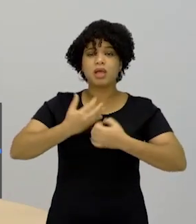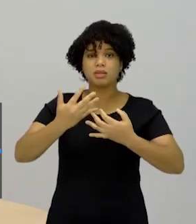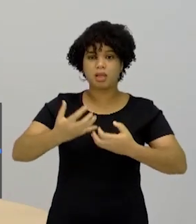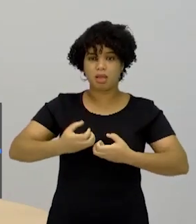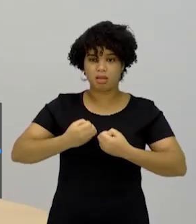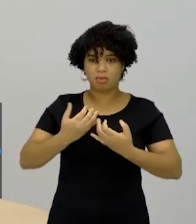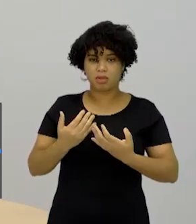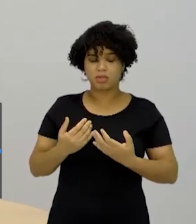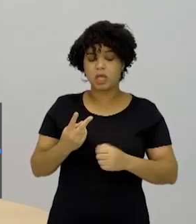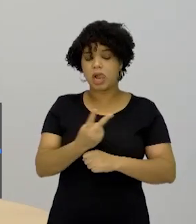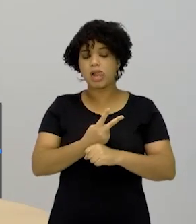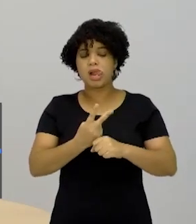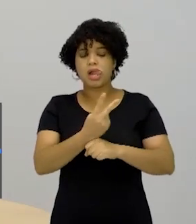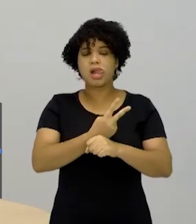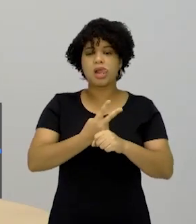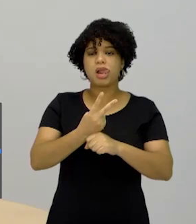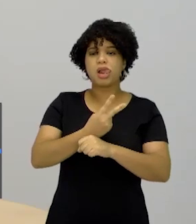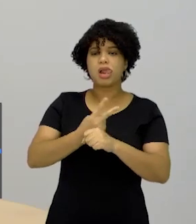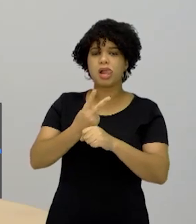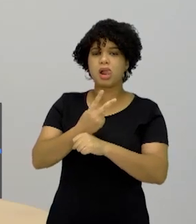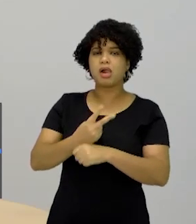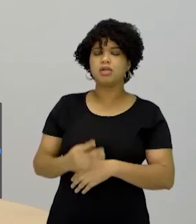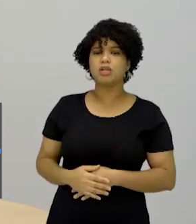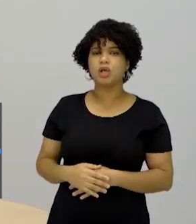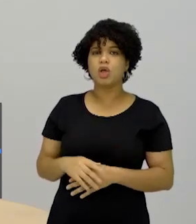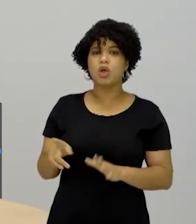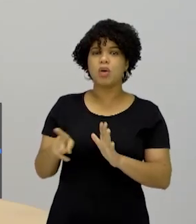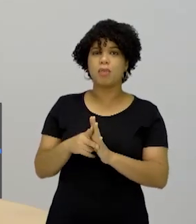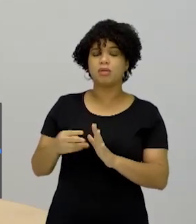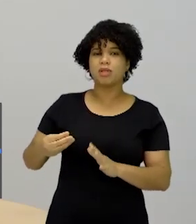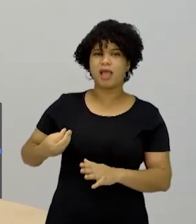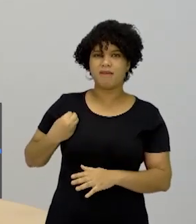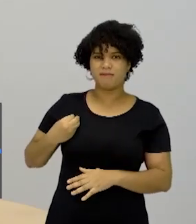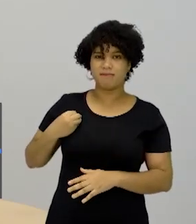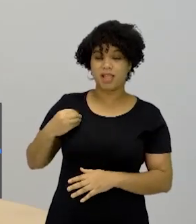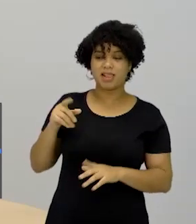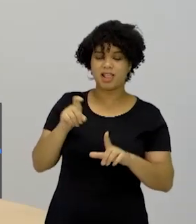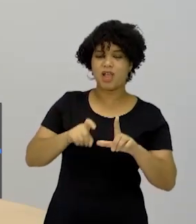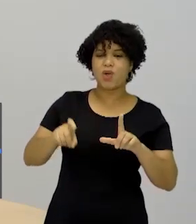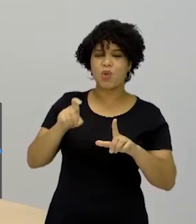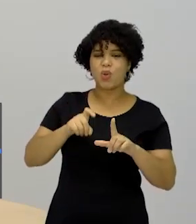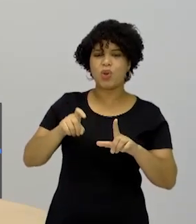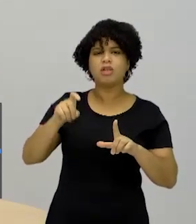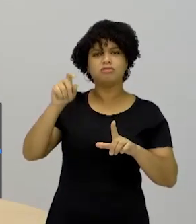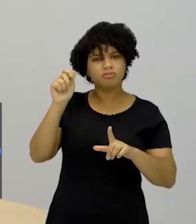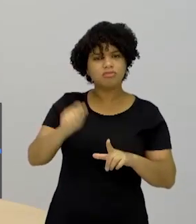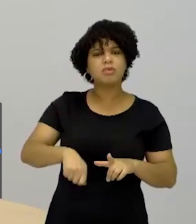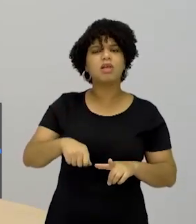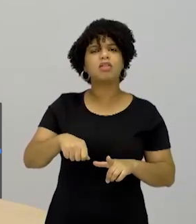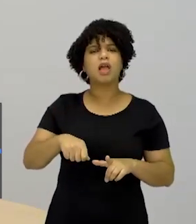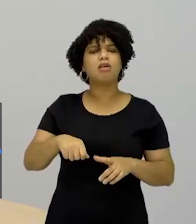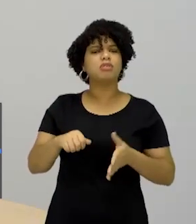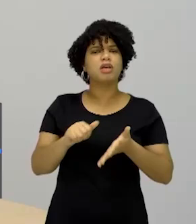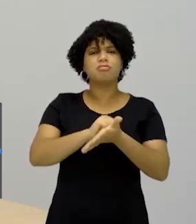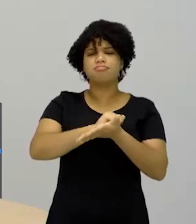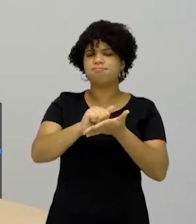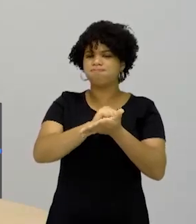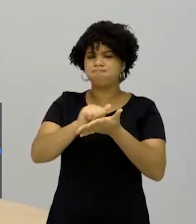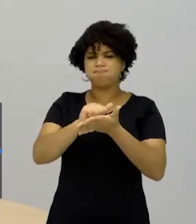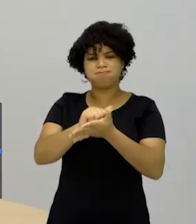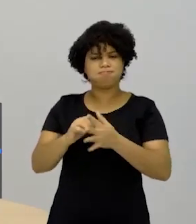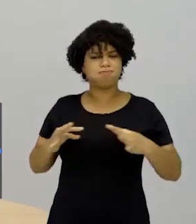possibilitam rastrear as trajetórias no universo online do interessado sejam efetivamente